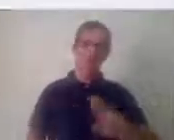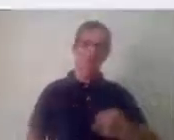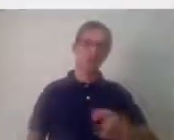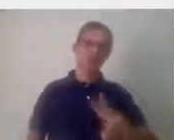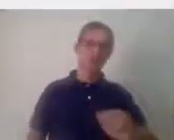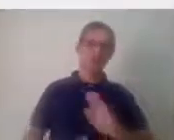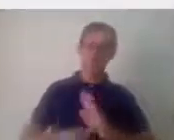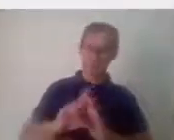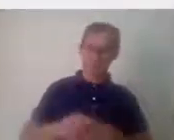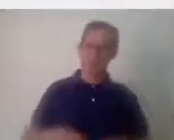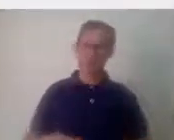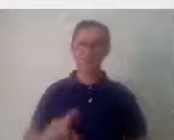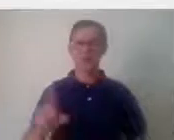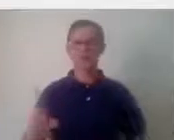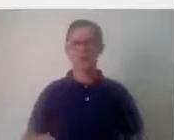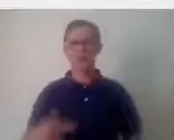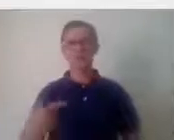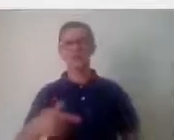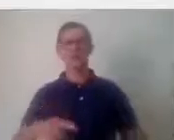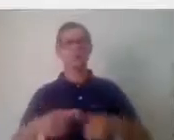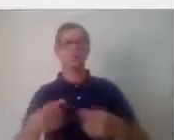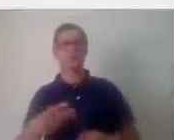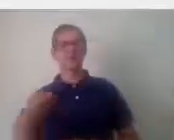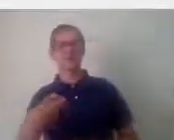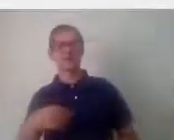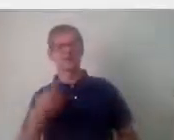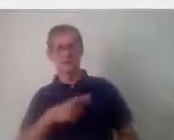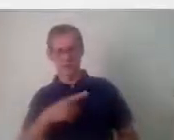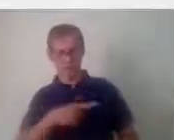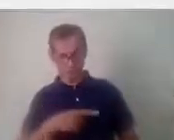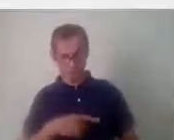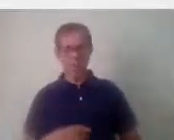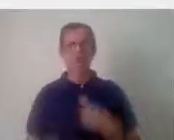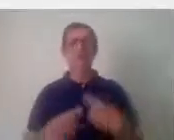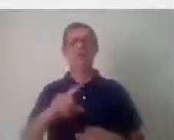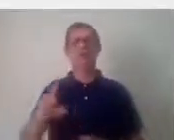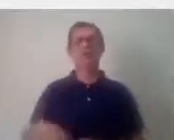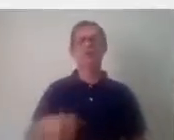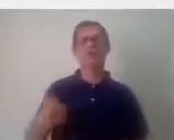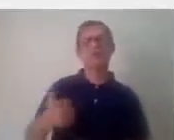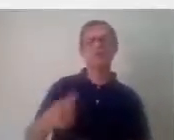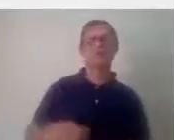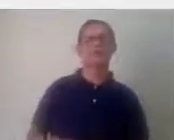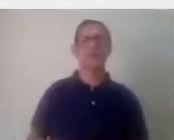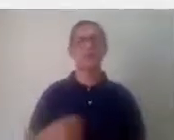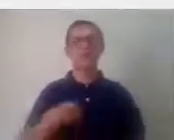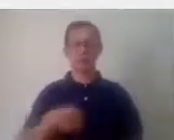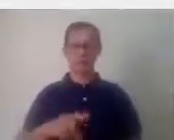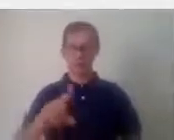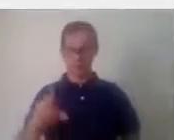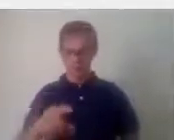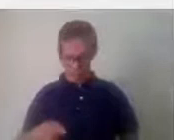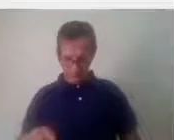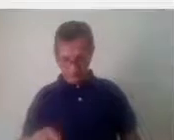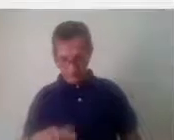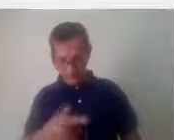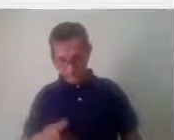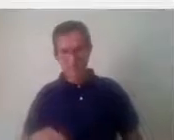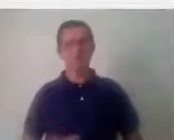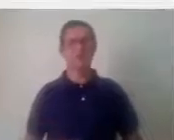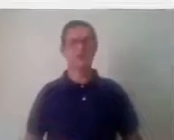as derivadas de segunda ordem. Ó, o terceiro passo, a gente já sabe qual que é a derivada de primeira ordem. Eu vou derivar de